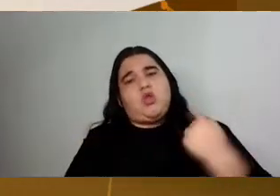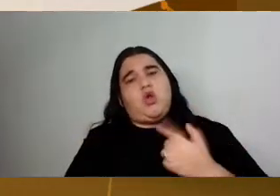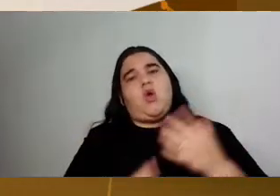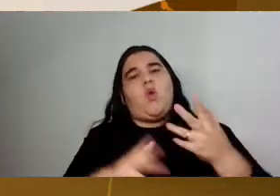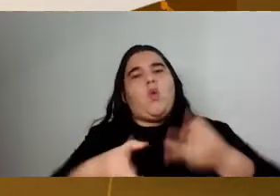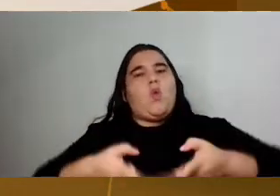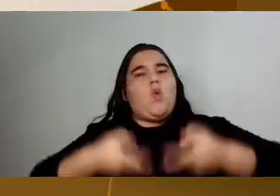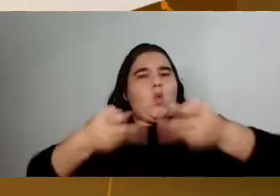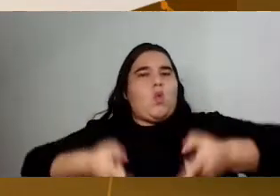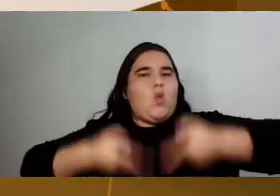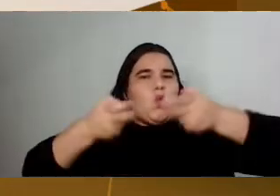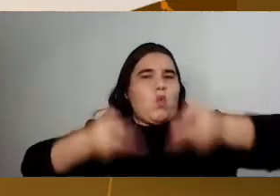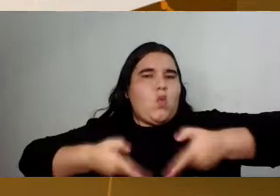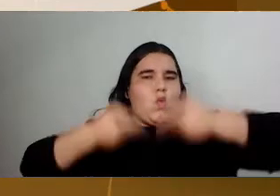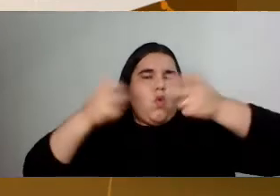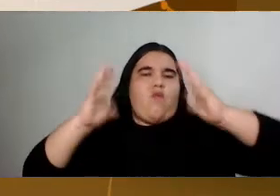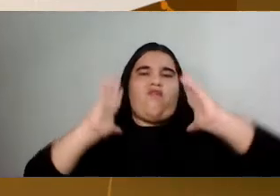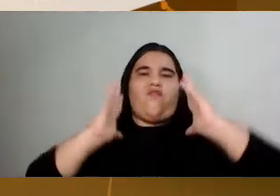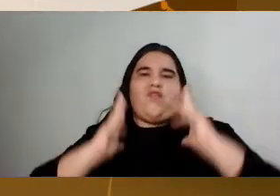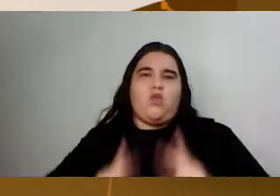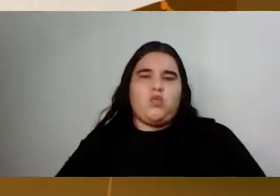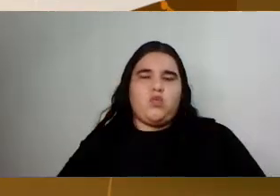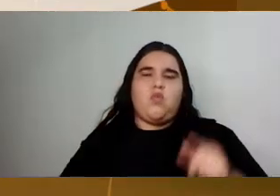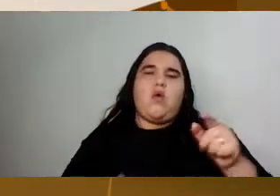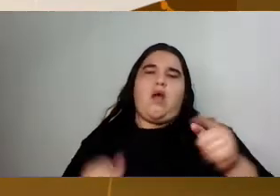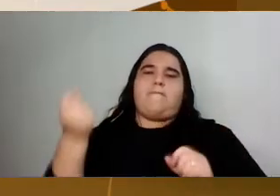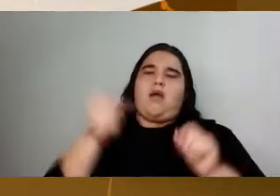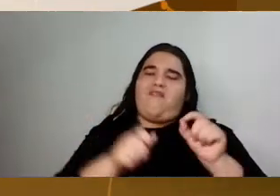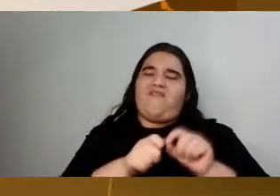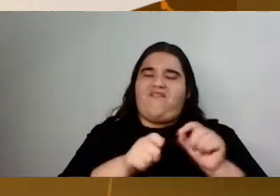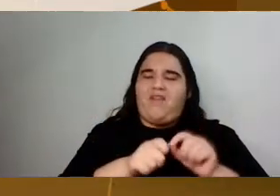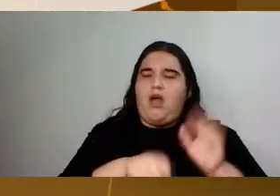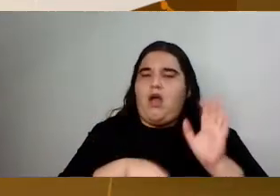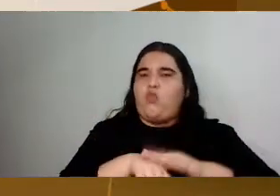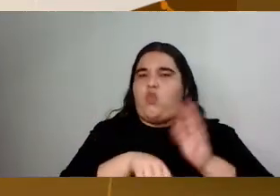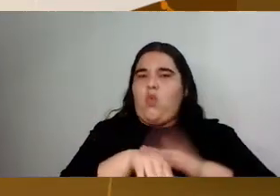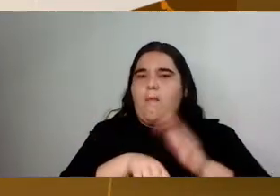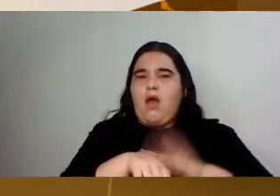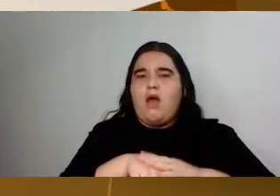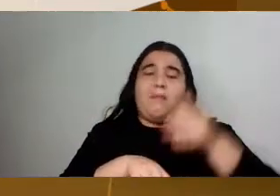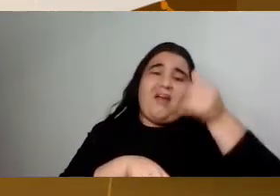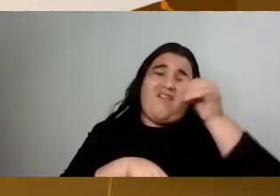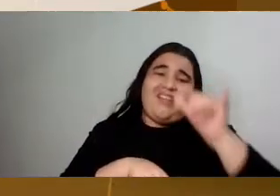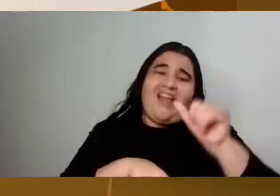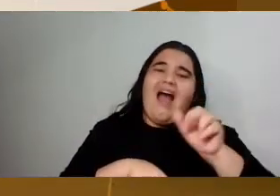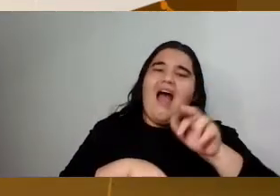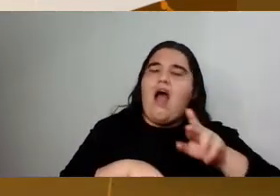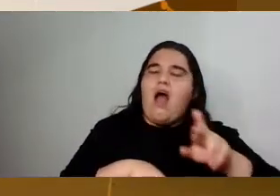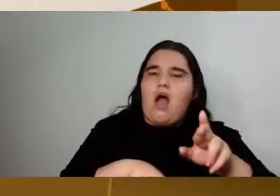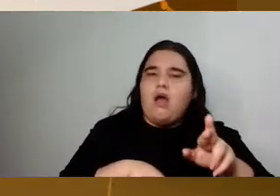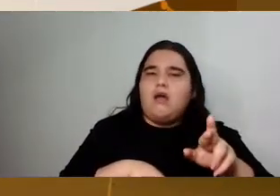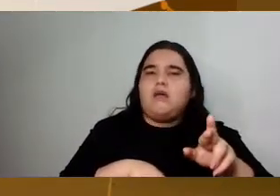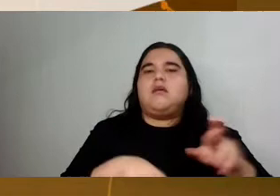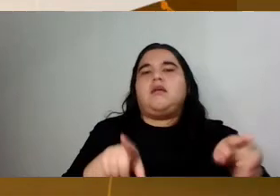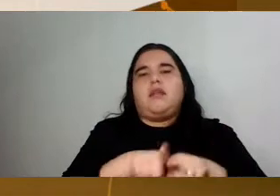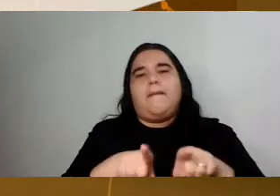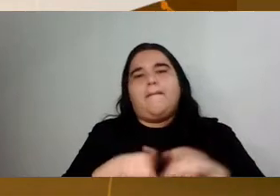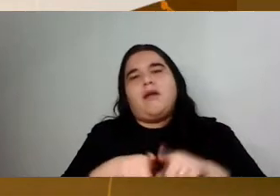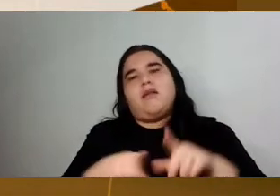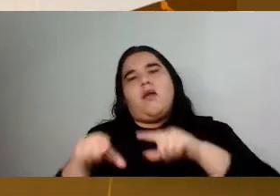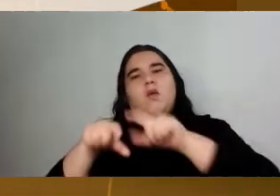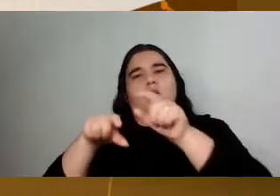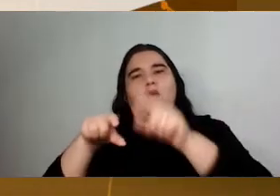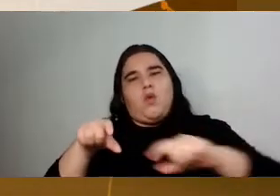antes, a máquina faz isso tudo automático, né? Então, faz uma drenagem de filtro para não ter ar. Existe um circuito de bypass que primeiro